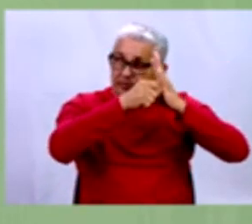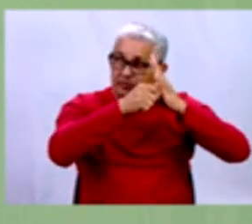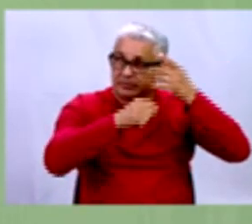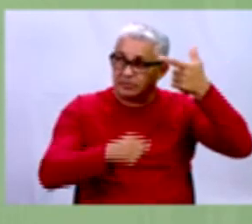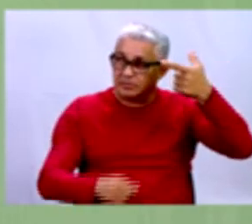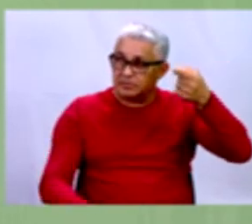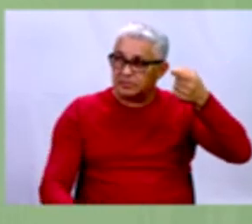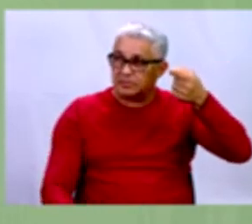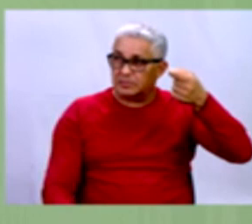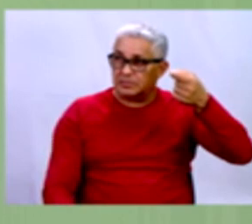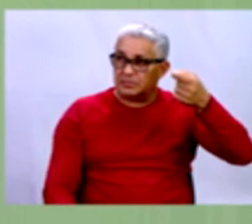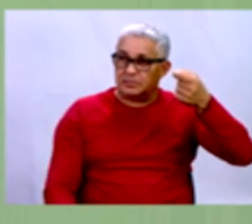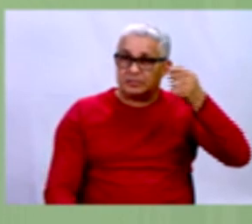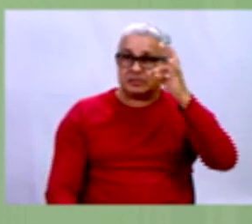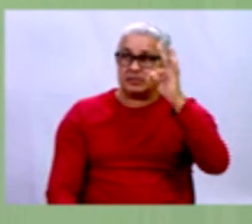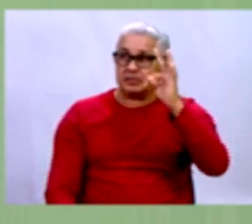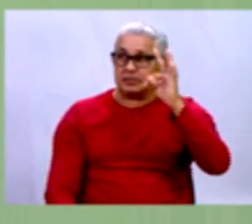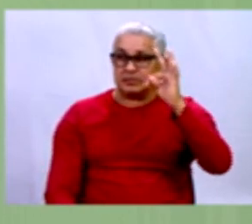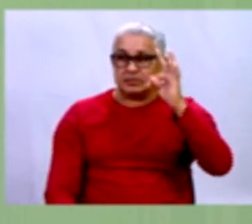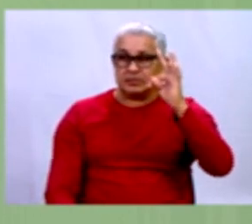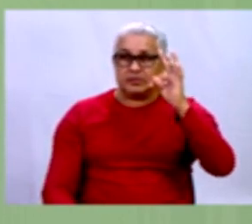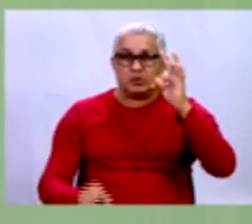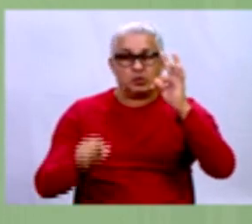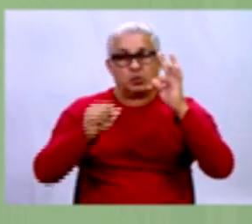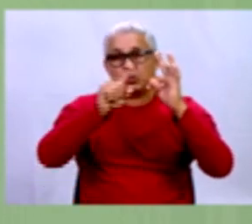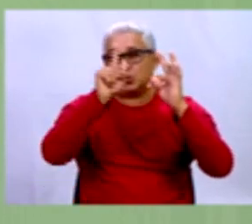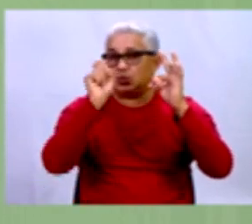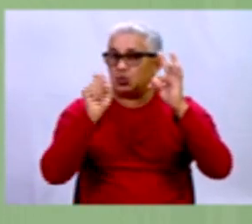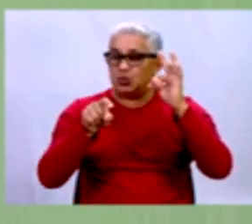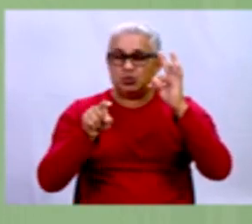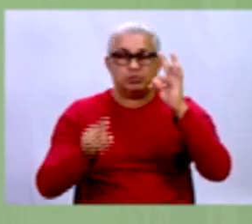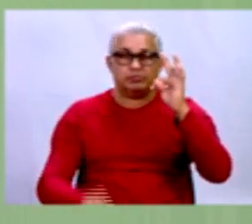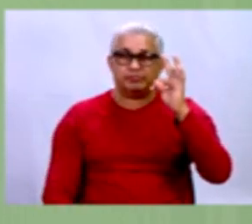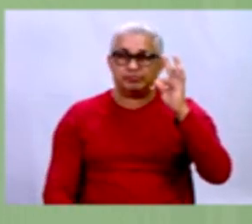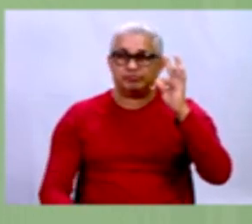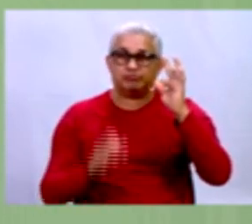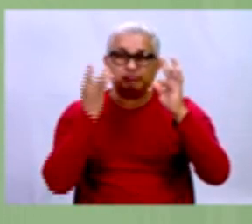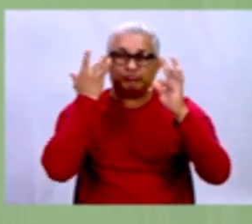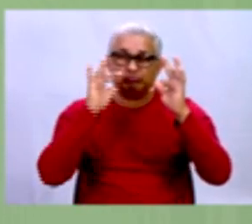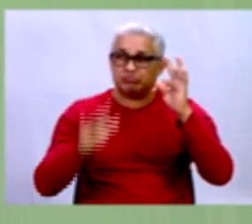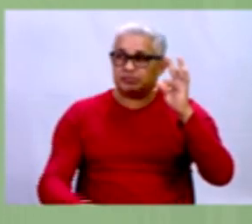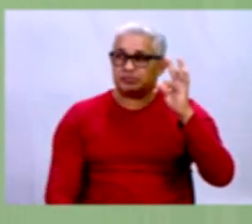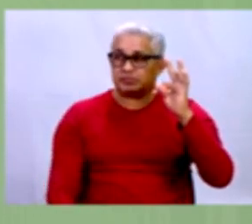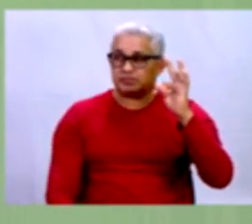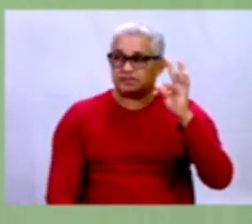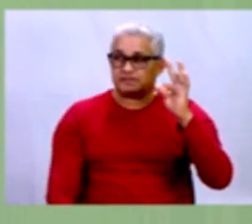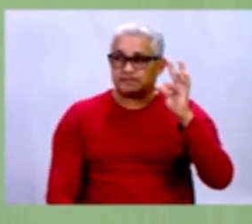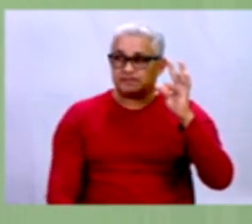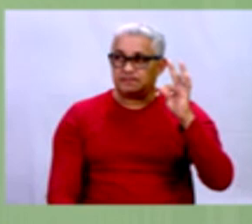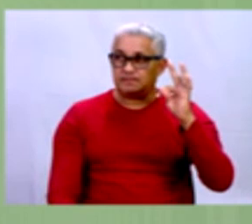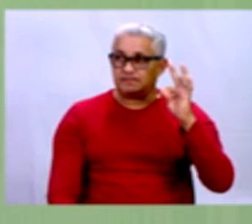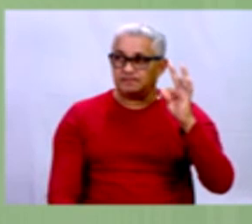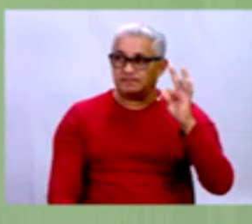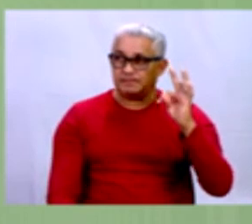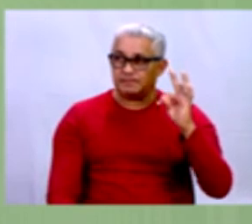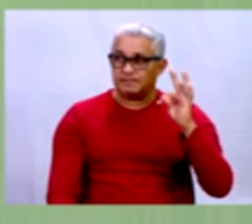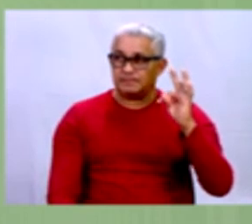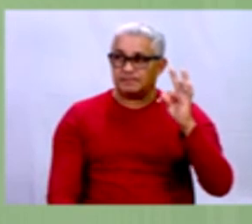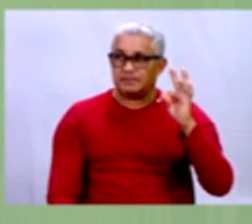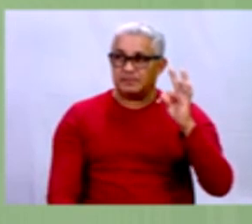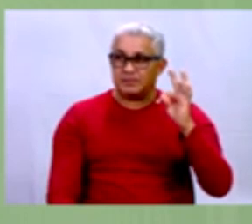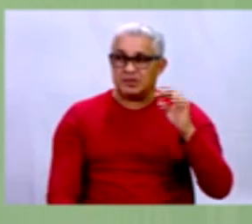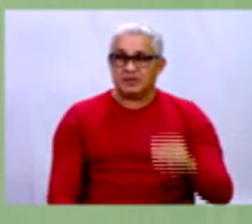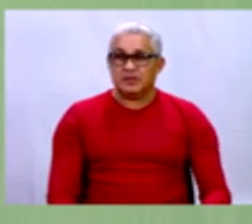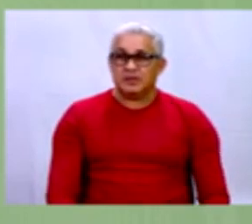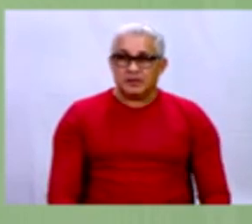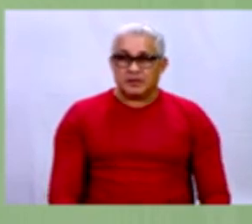carro. T é igual, não sei, é o meu valor da parcela que ele vai ter que depositar e ele não